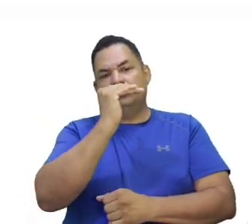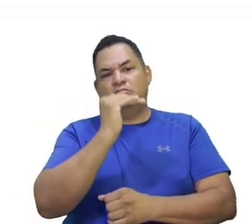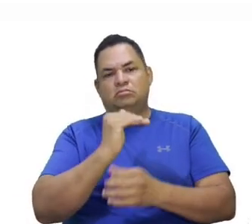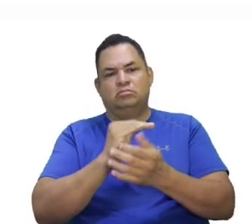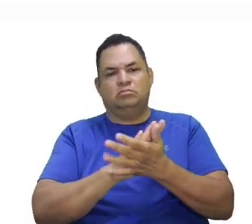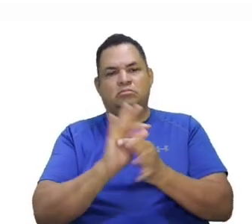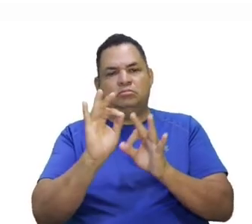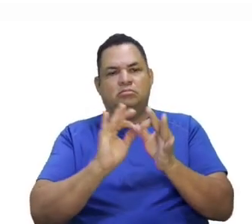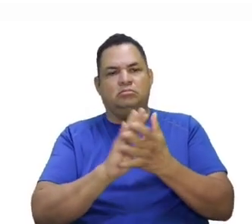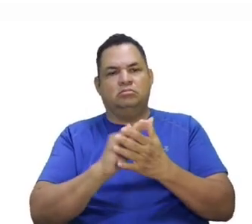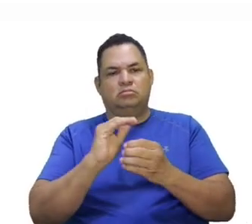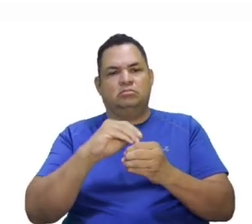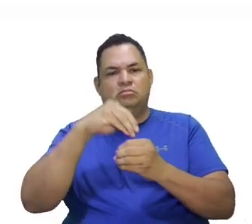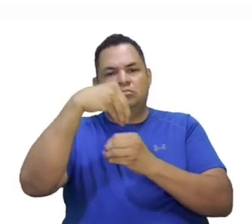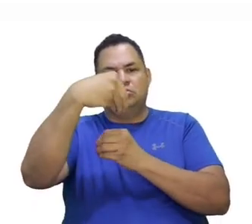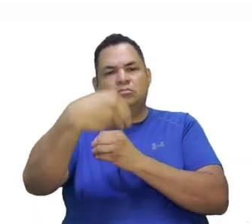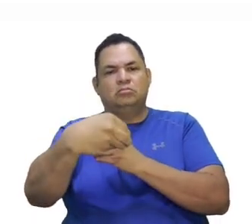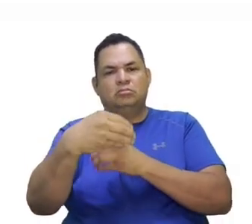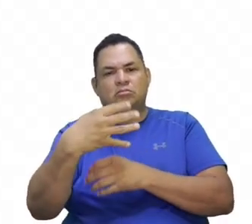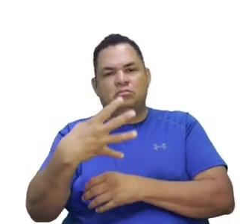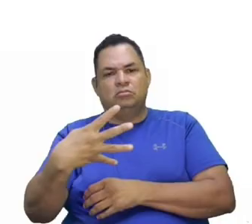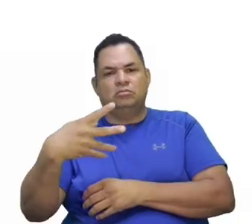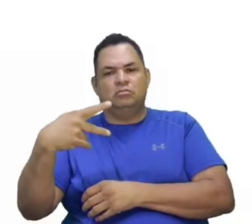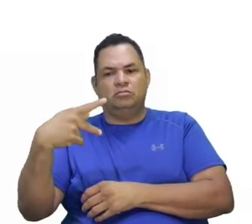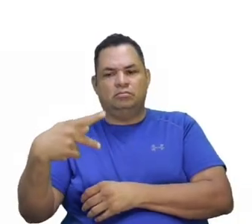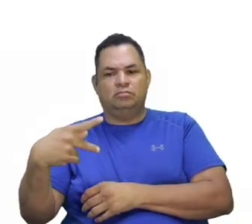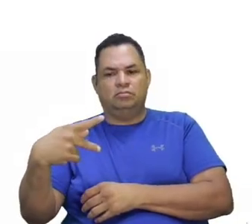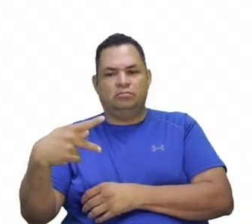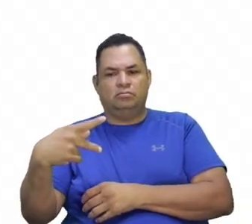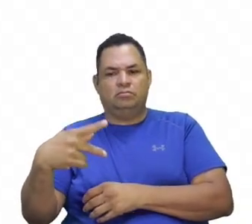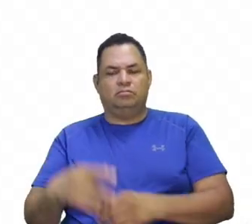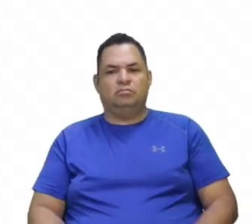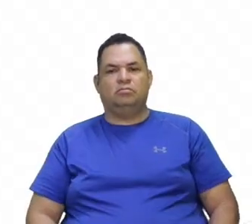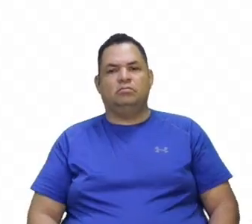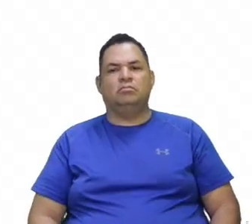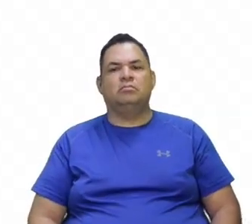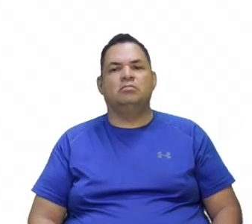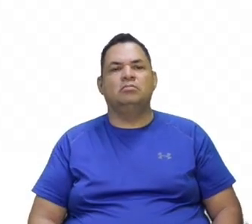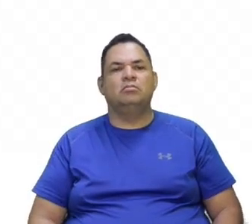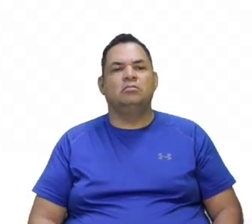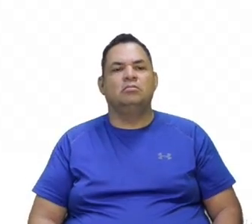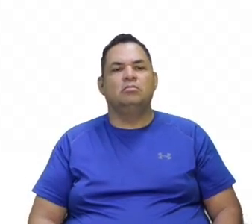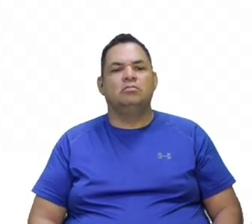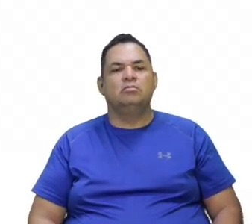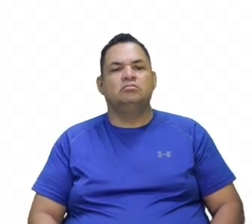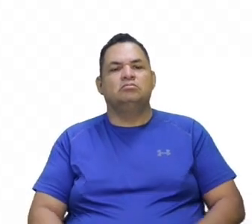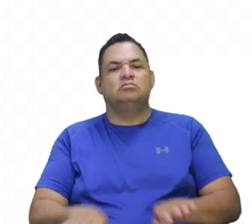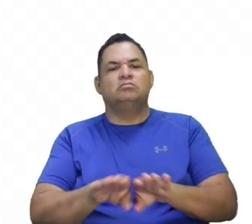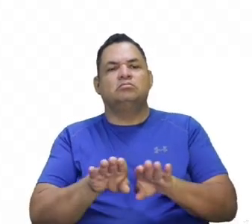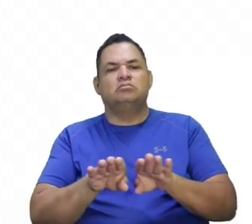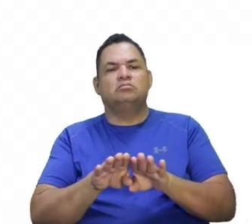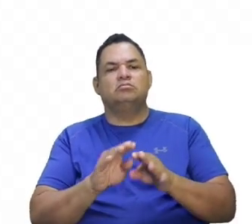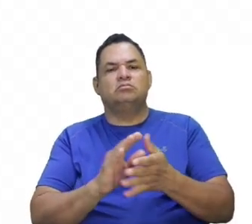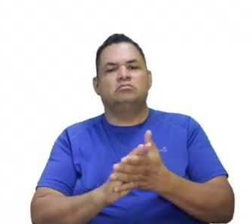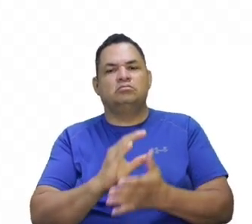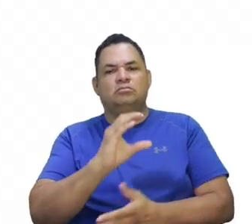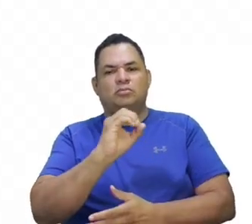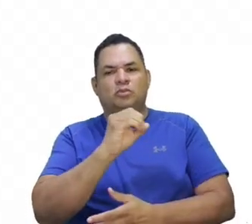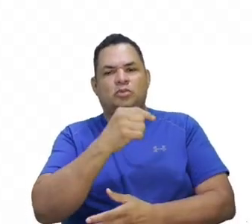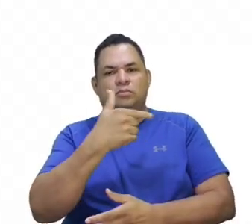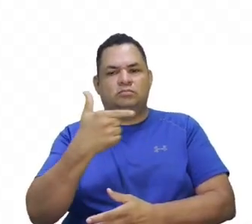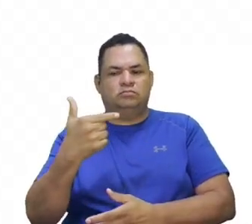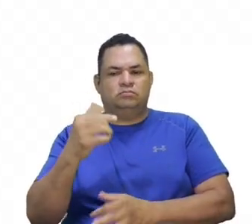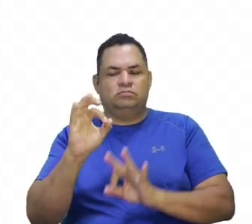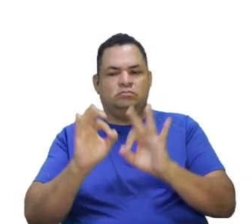do subnível mais externo, que é o 4p. Outro exemplo é o oxigênio.